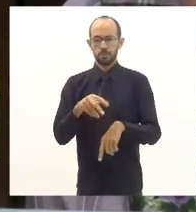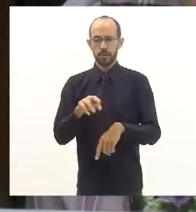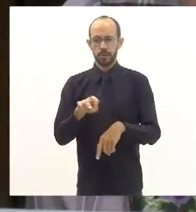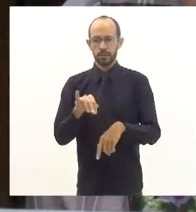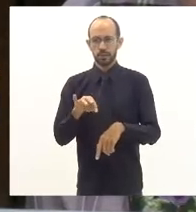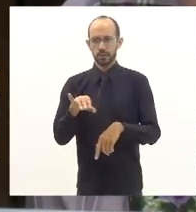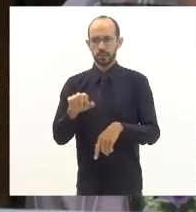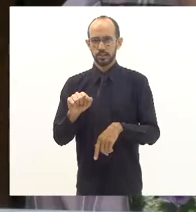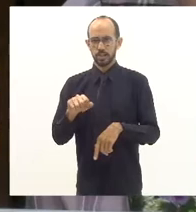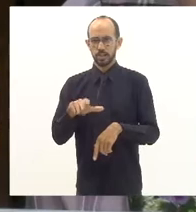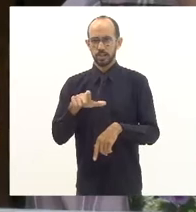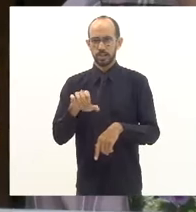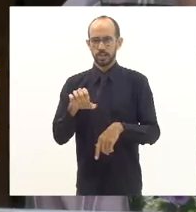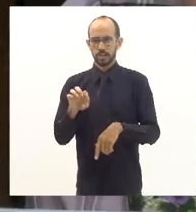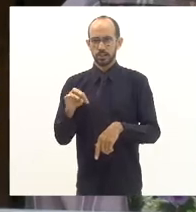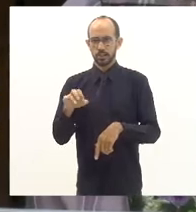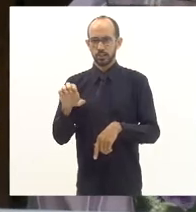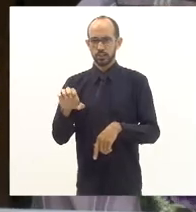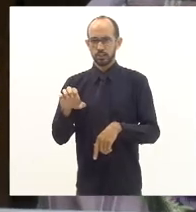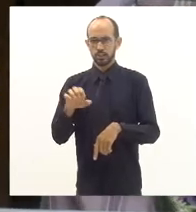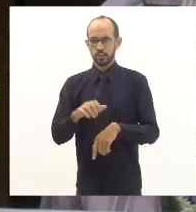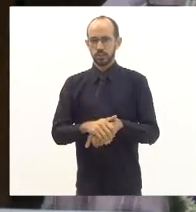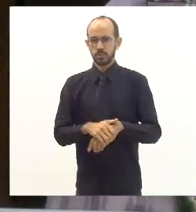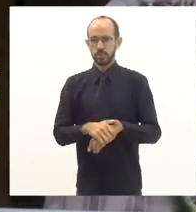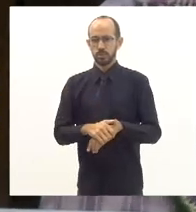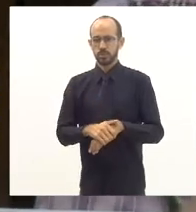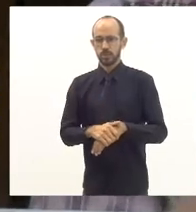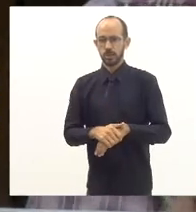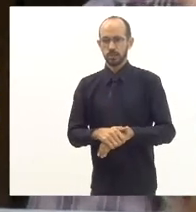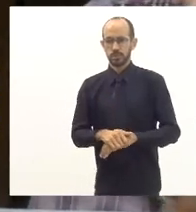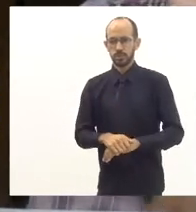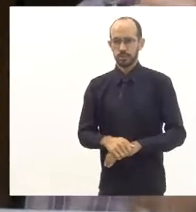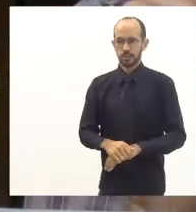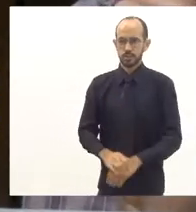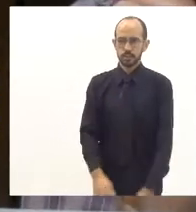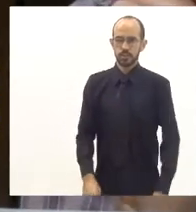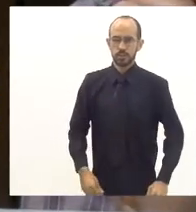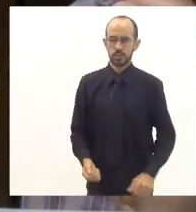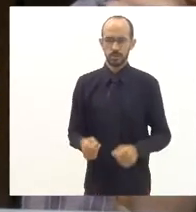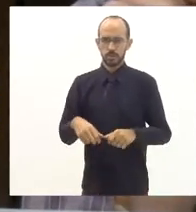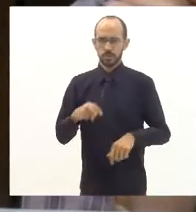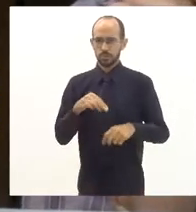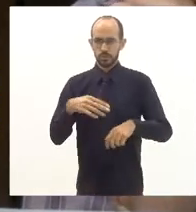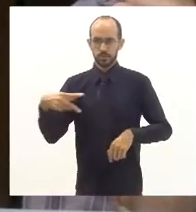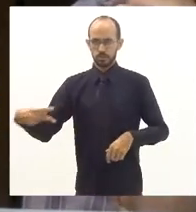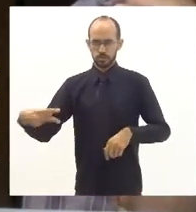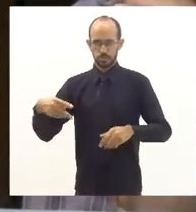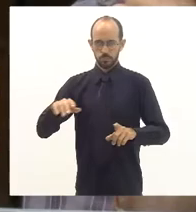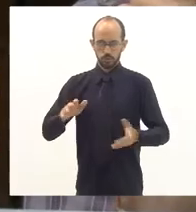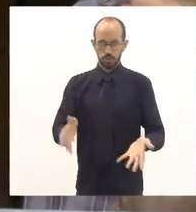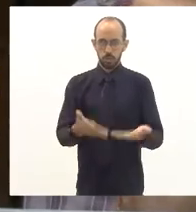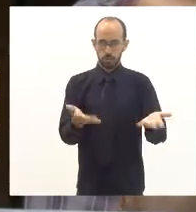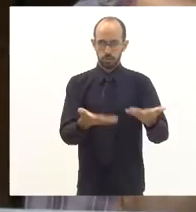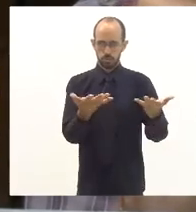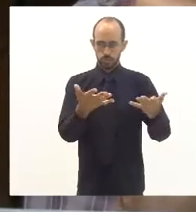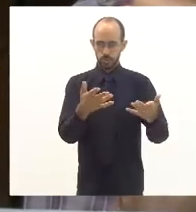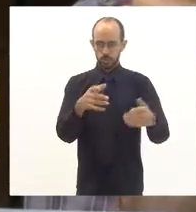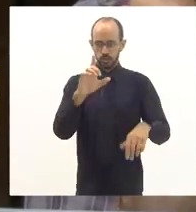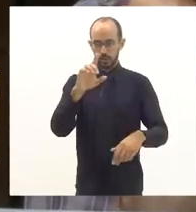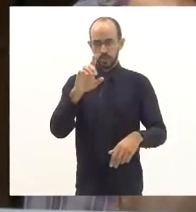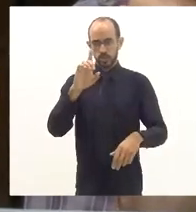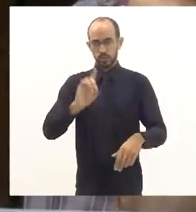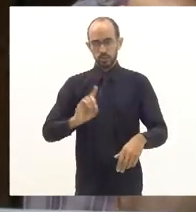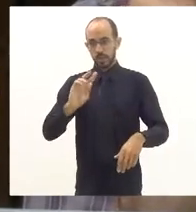Leite Carvão, Ministério Público, Procuradora de Justiça, Coordenadora-Geral de Promoção da Dignidade da Pessoa Humana, que vai falar daqui a